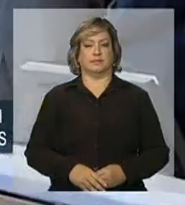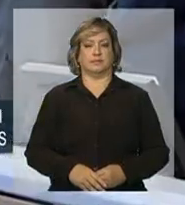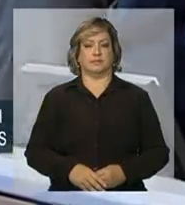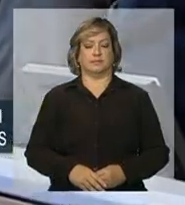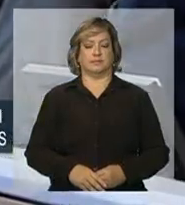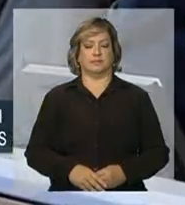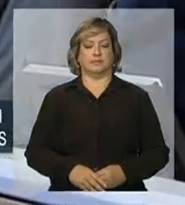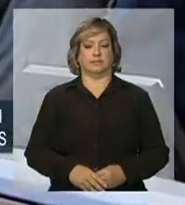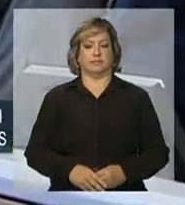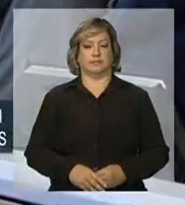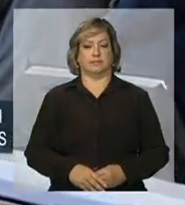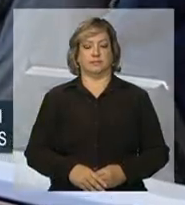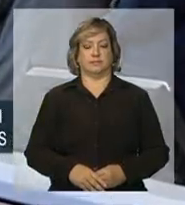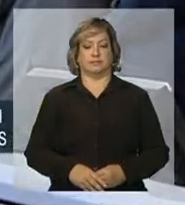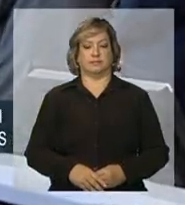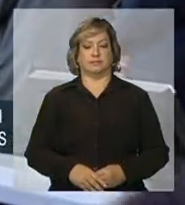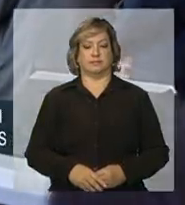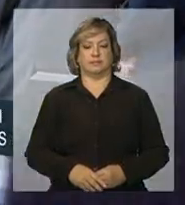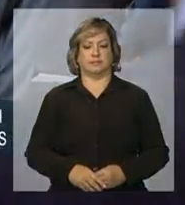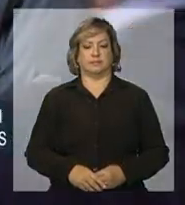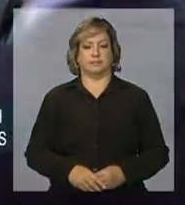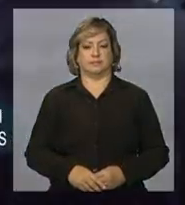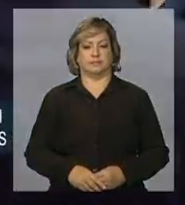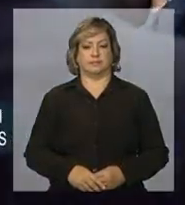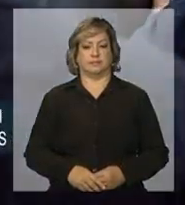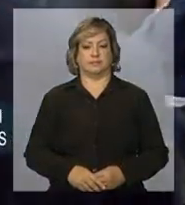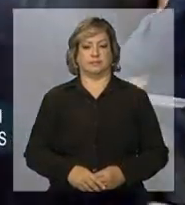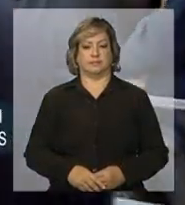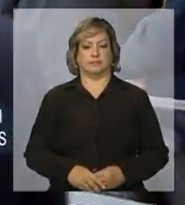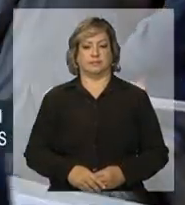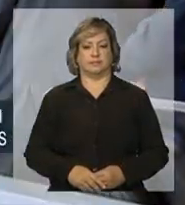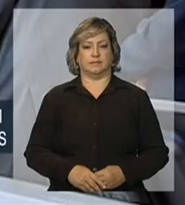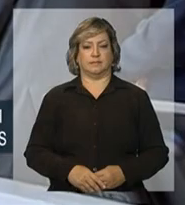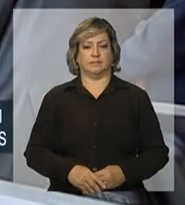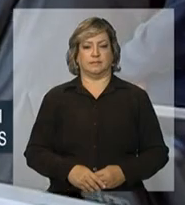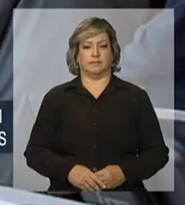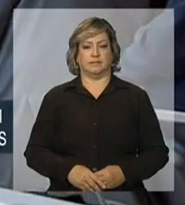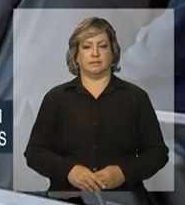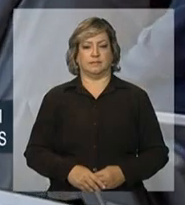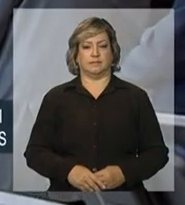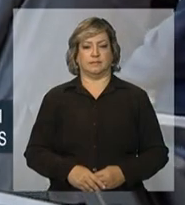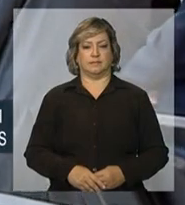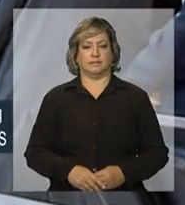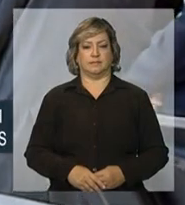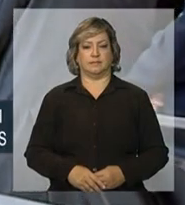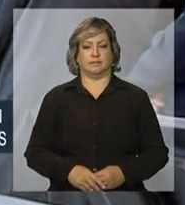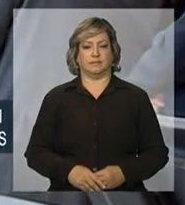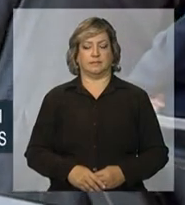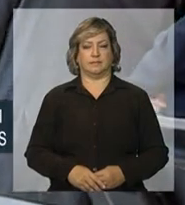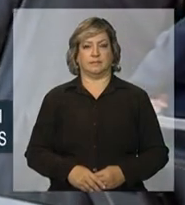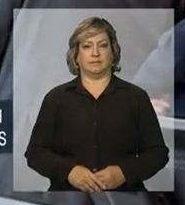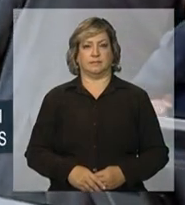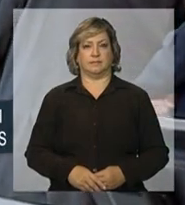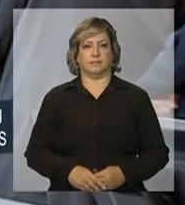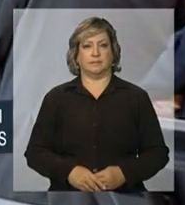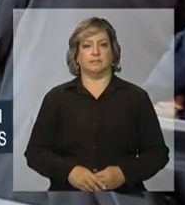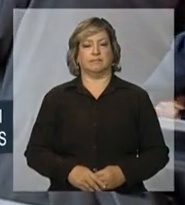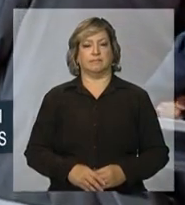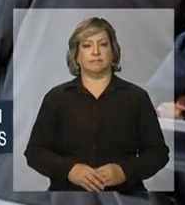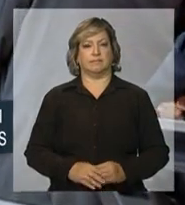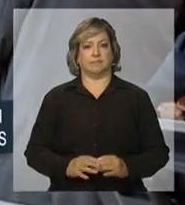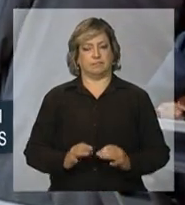novo. E você só consegue fazer, de fato, a integração utilizando tecnologia. Com certeza, com